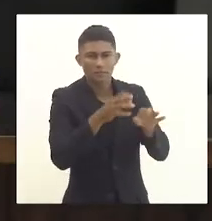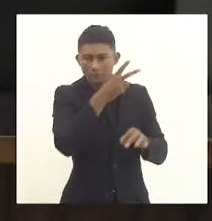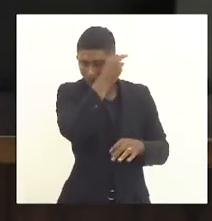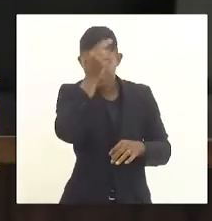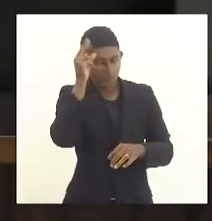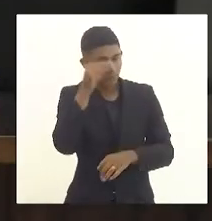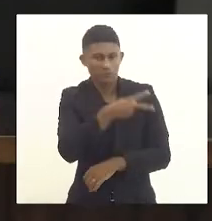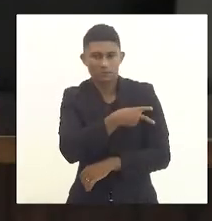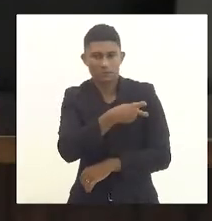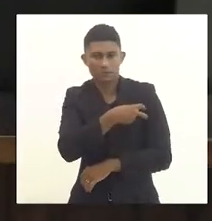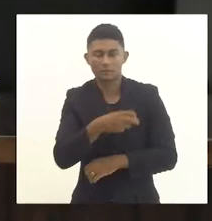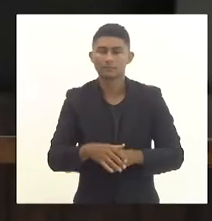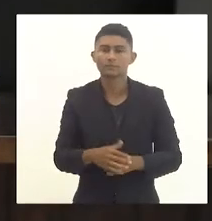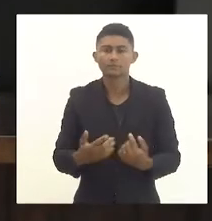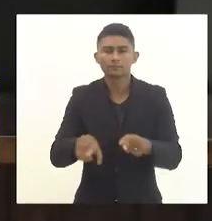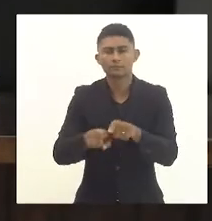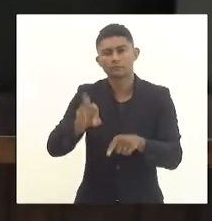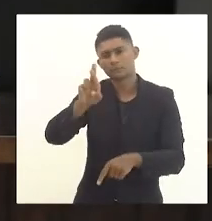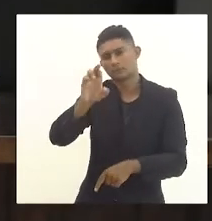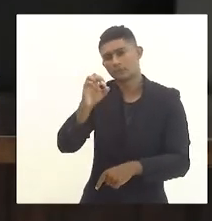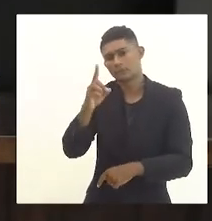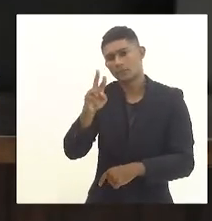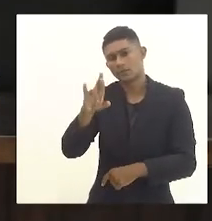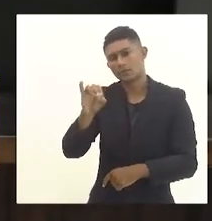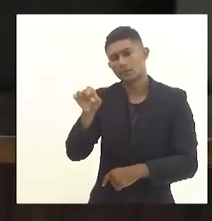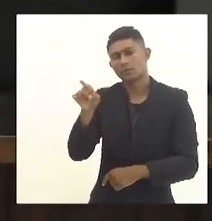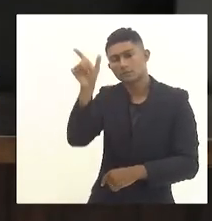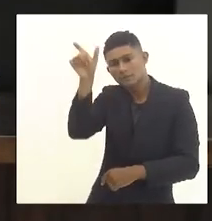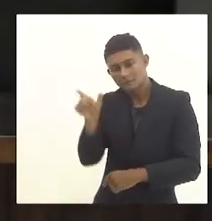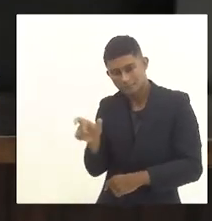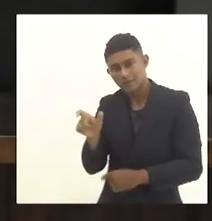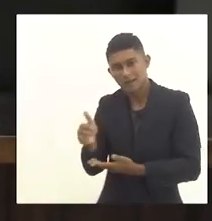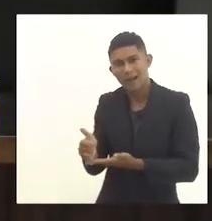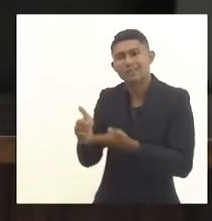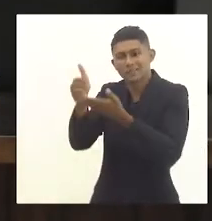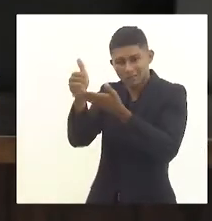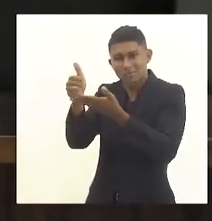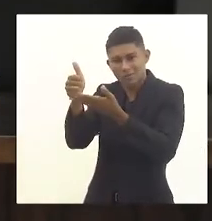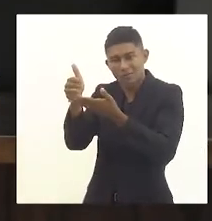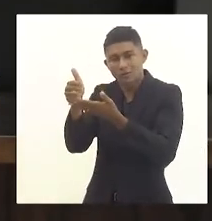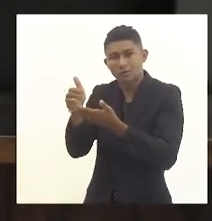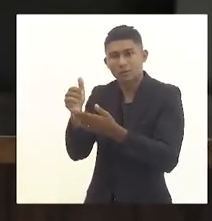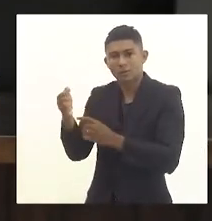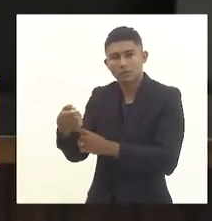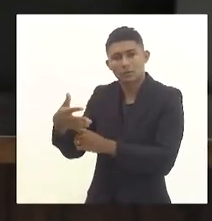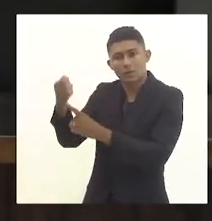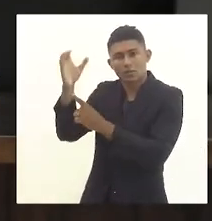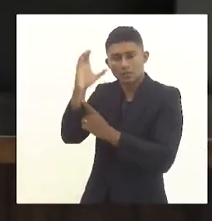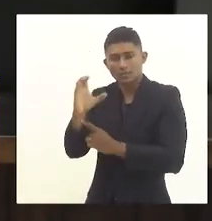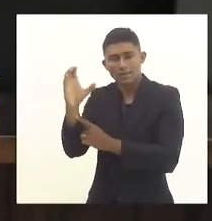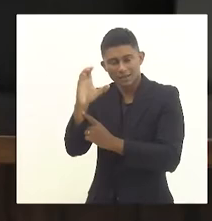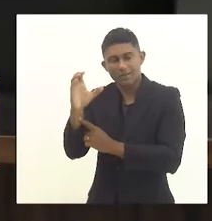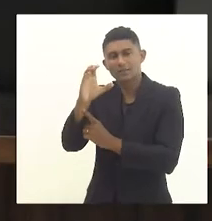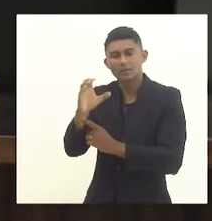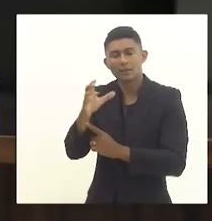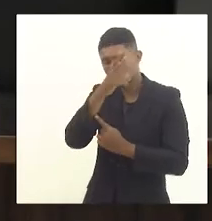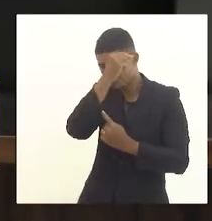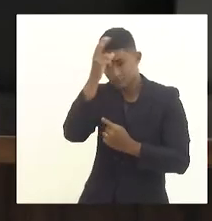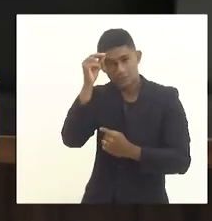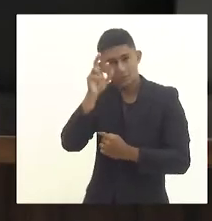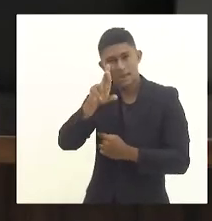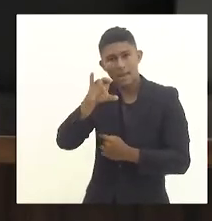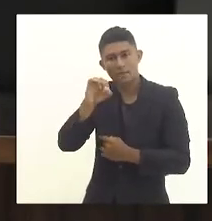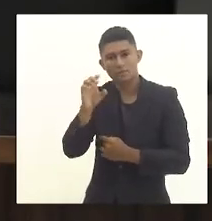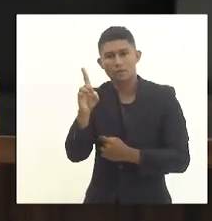do Cabo. Rodrigo Furtado, assessor de Tecnologia e Informação da Prefeitura Municipal do Rio das Flores. Matheus Cunha,